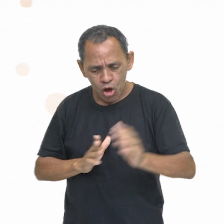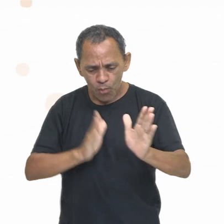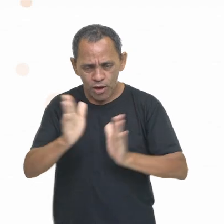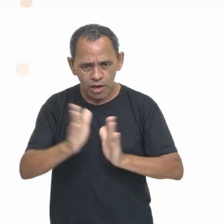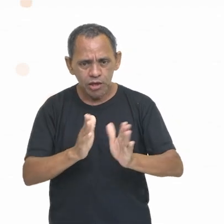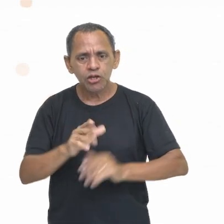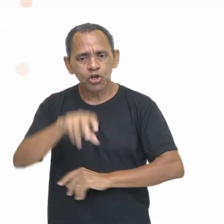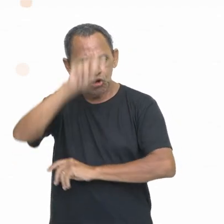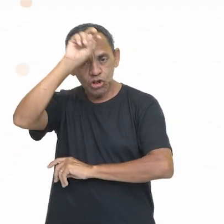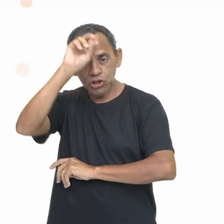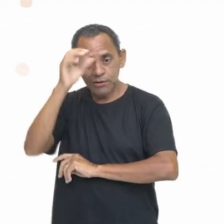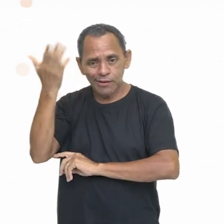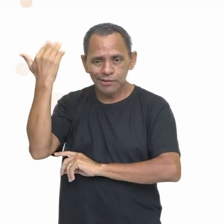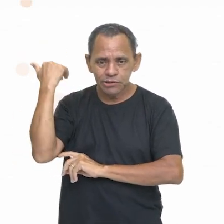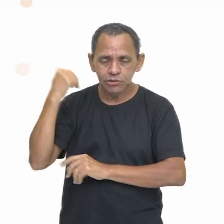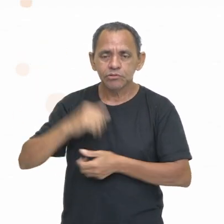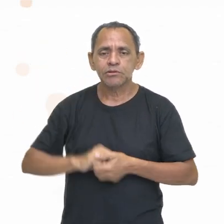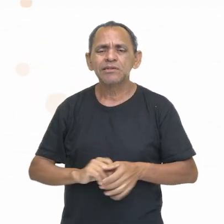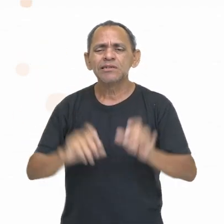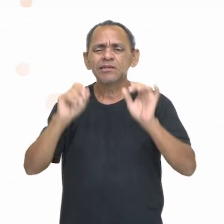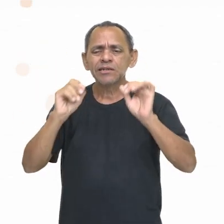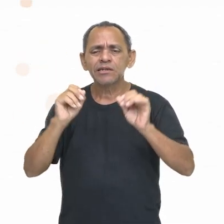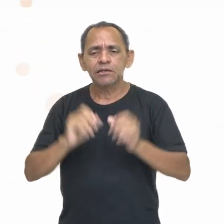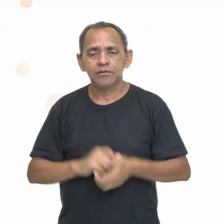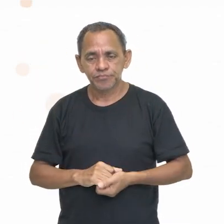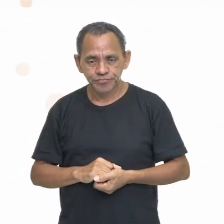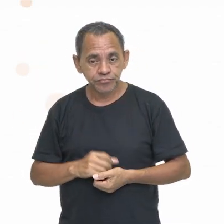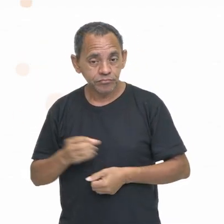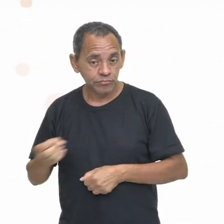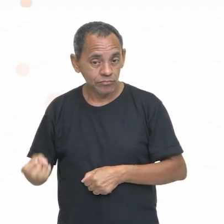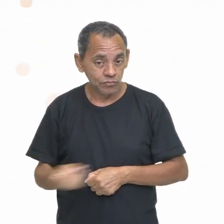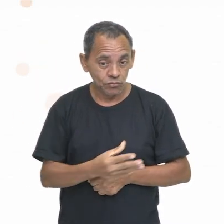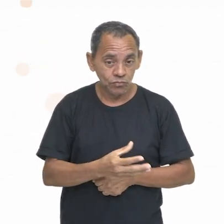que é o Novo Império, que dura entre